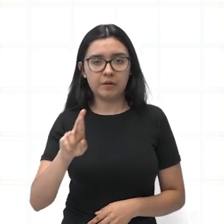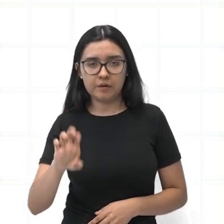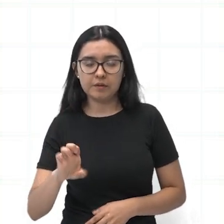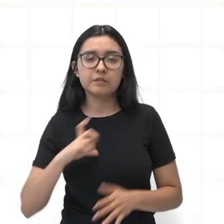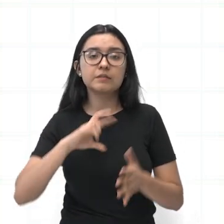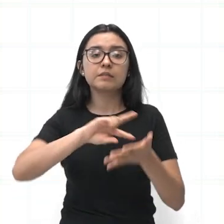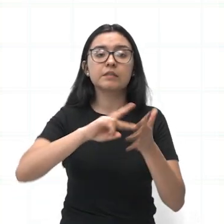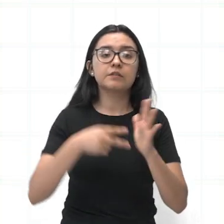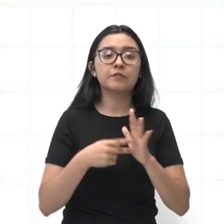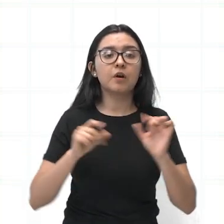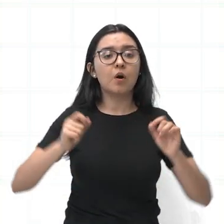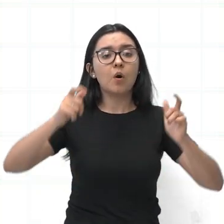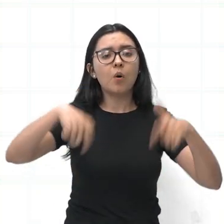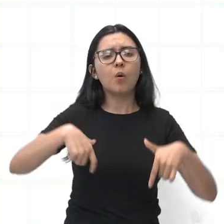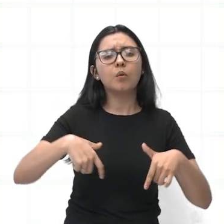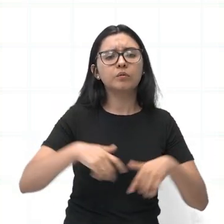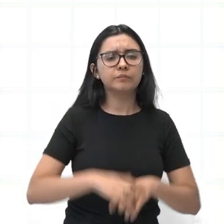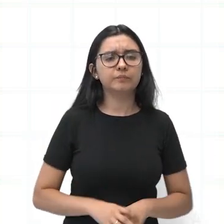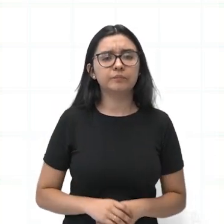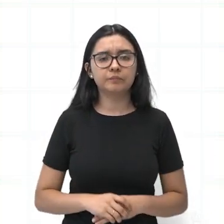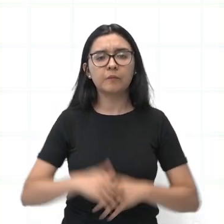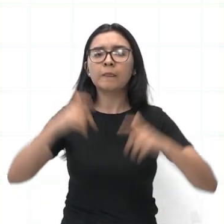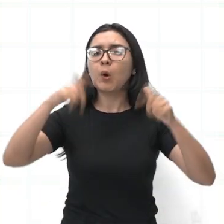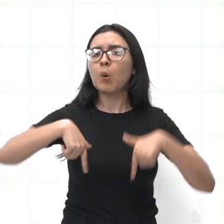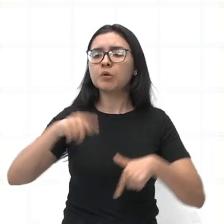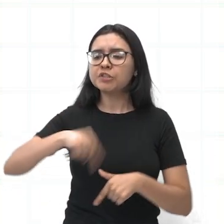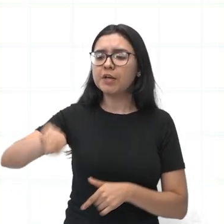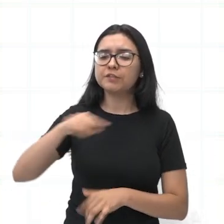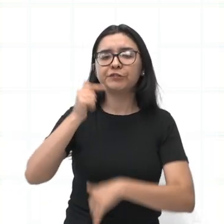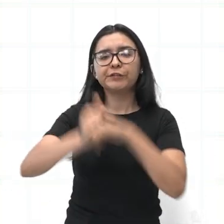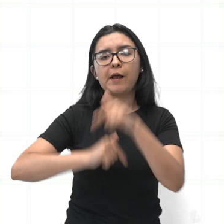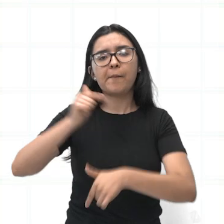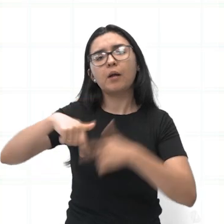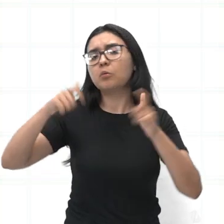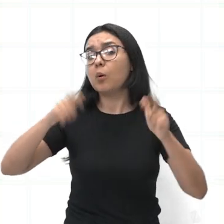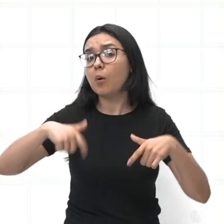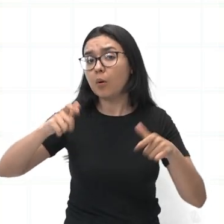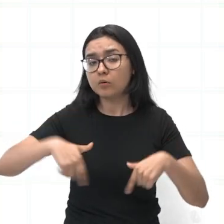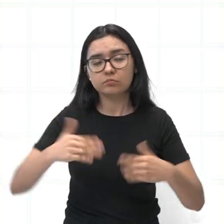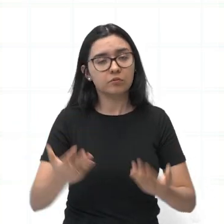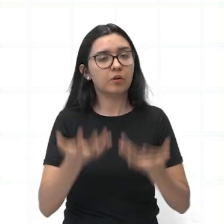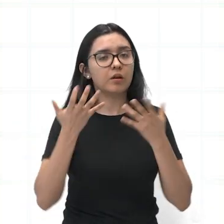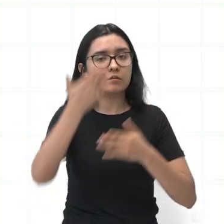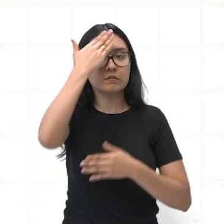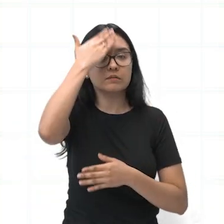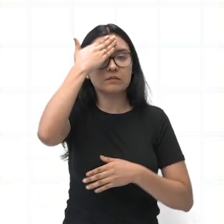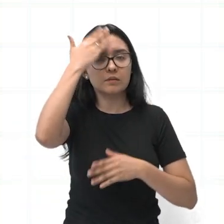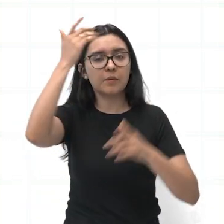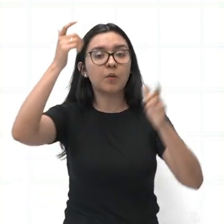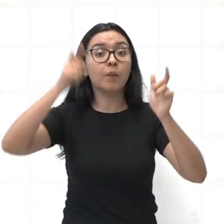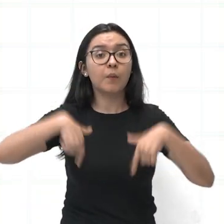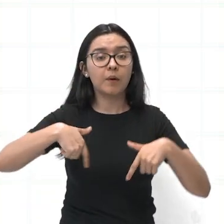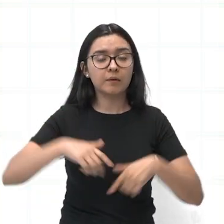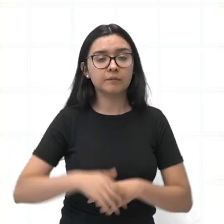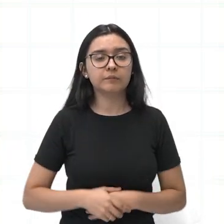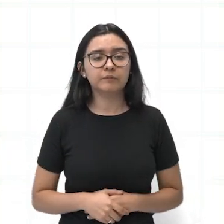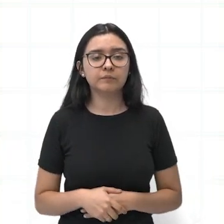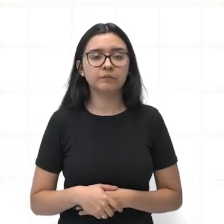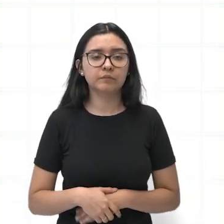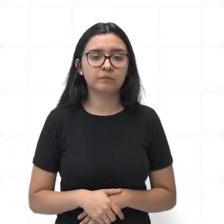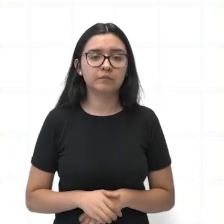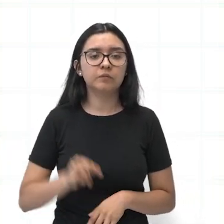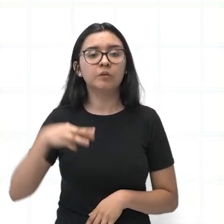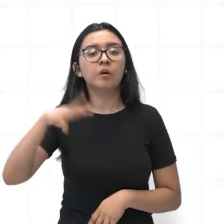significa onde. Onde eles trabalham, ok? Eu quero saber o local.